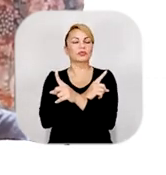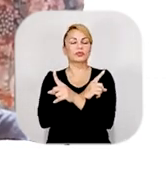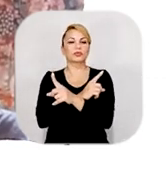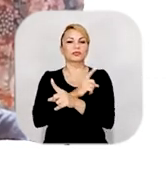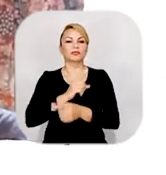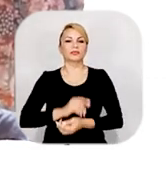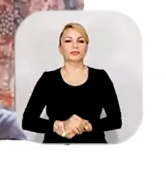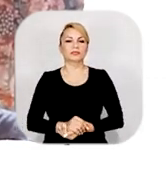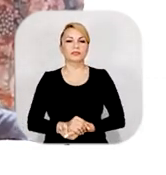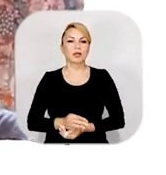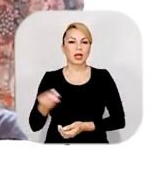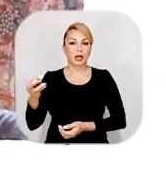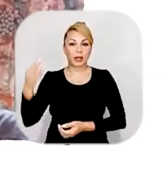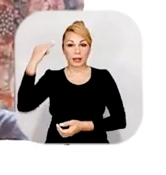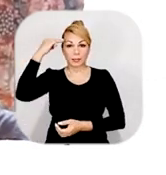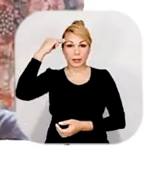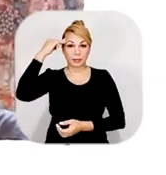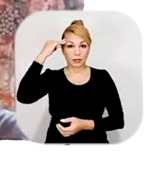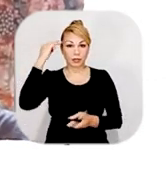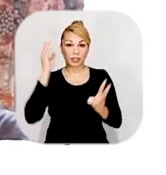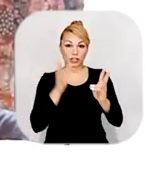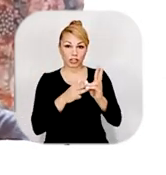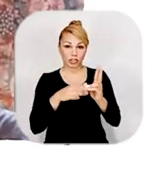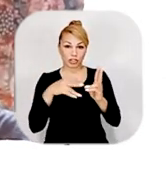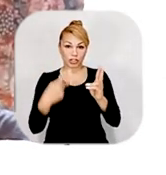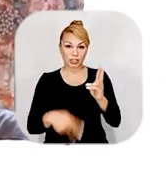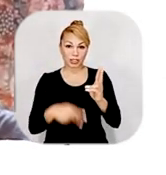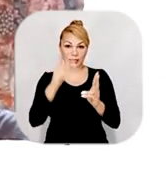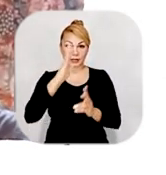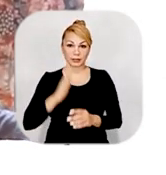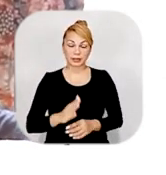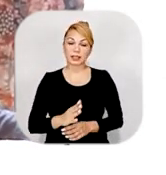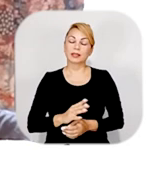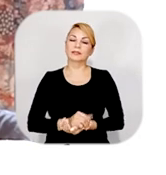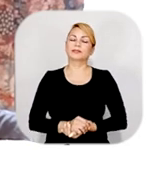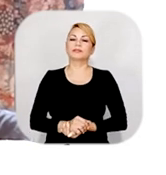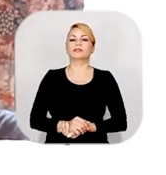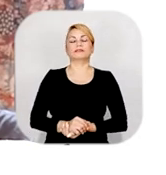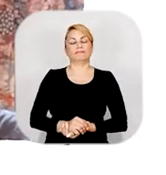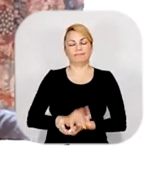questão de memória indígena no Brasil. Porque é realmente,